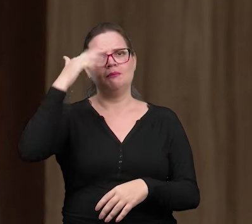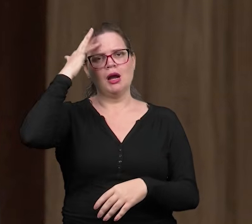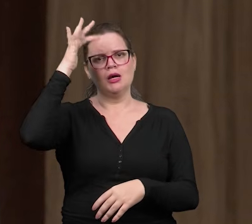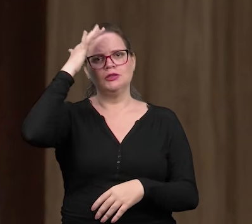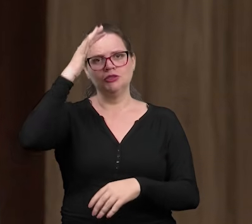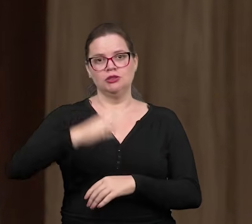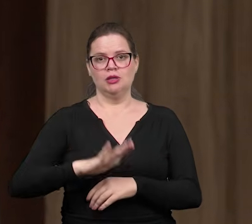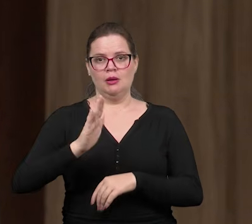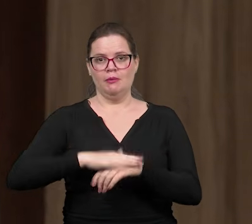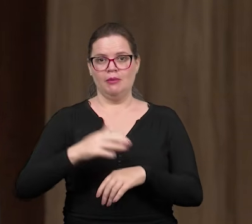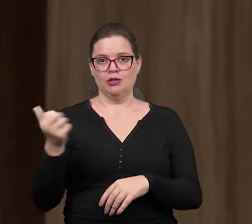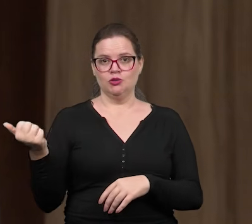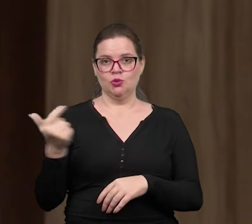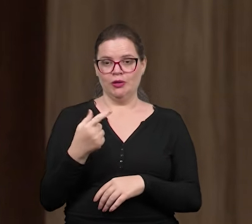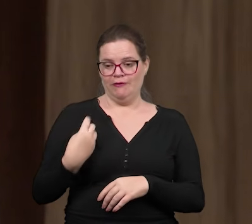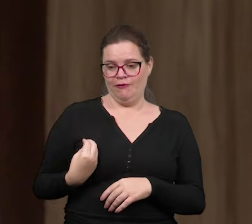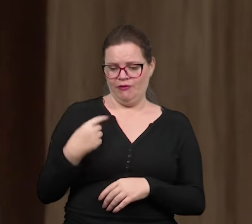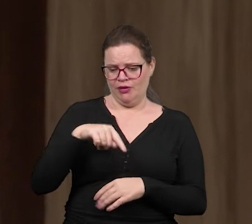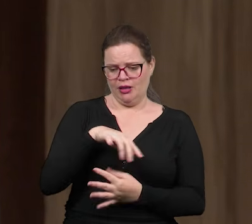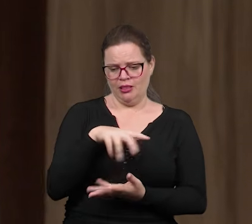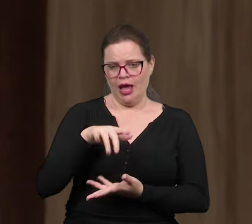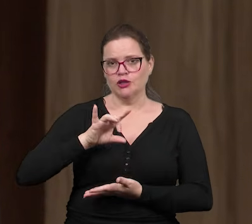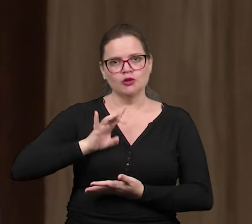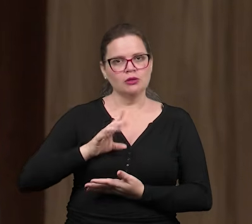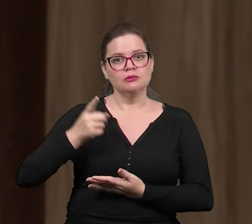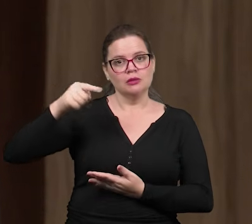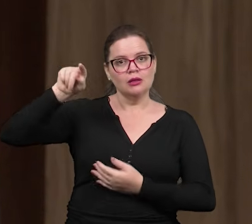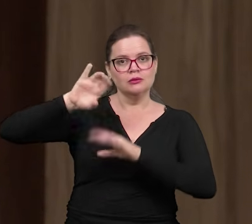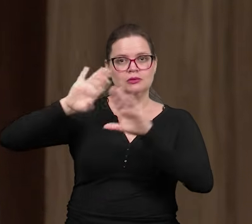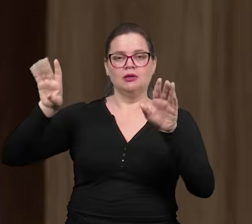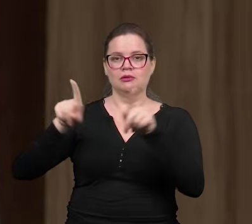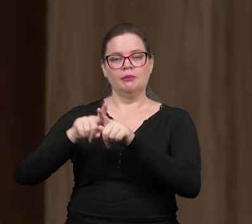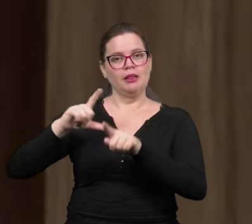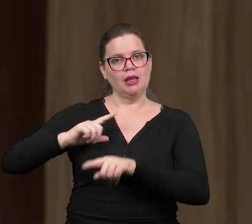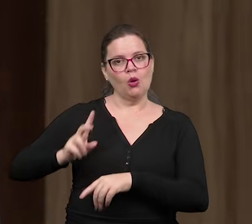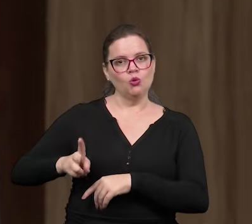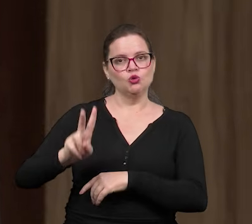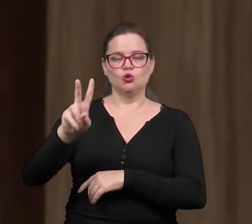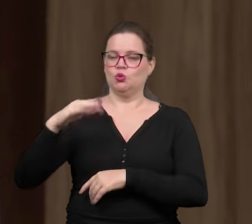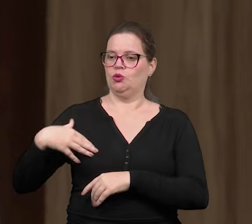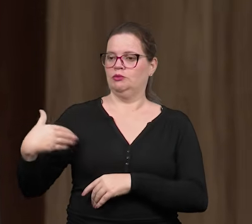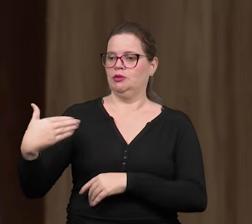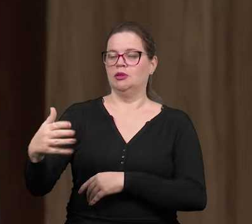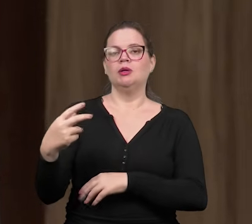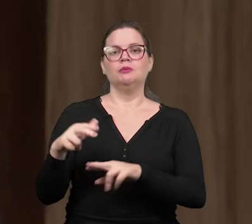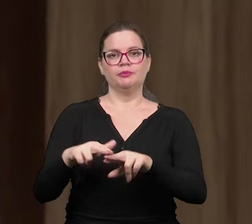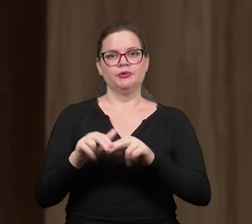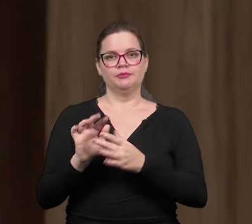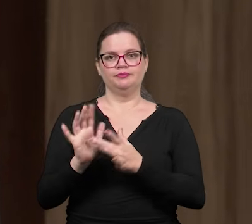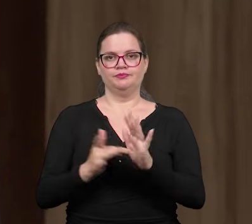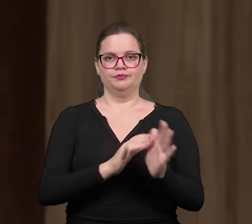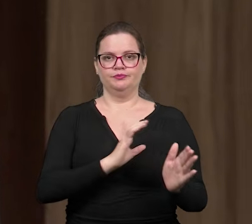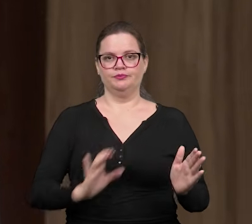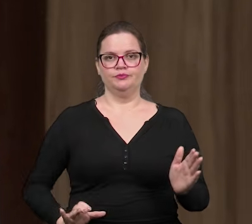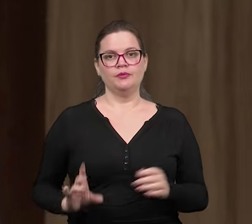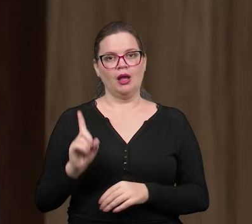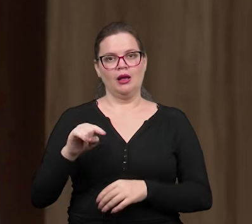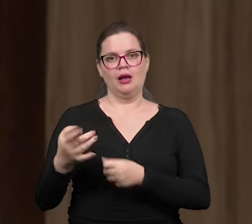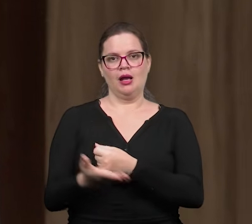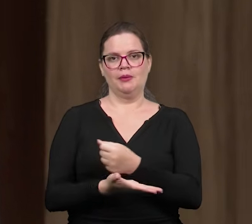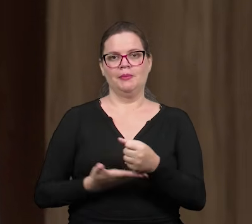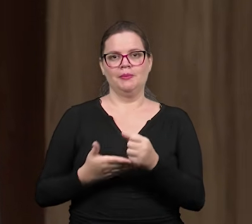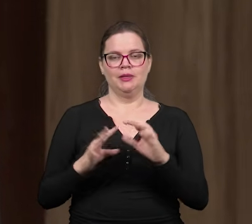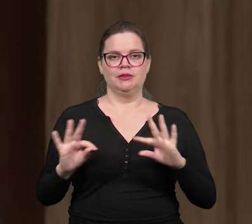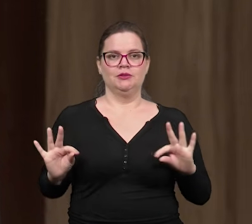existência terrena, né? Eis a razão porque Cristo tem que ser o fundamento, né? Porque